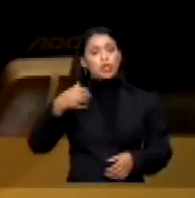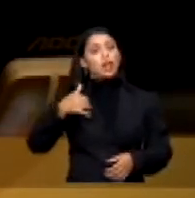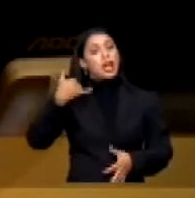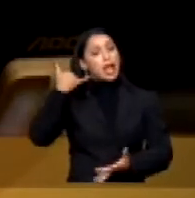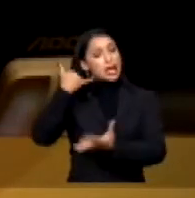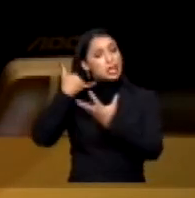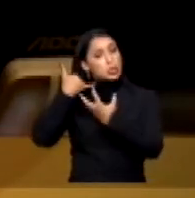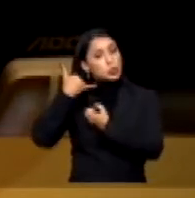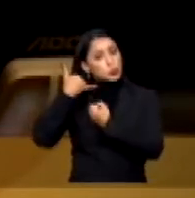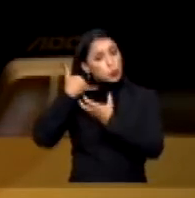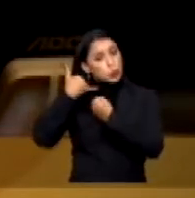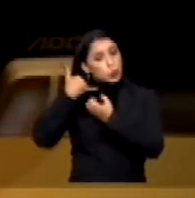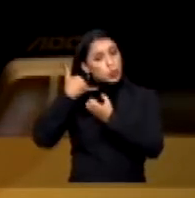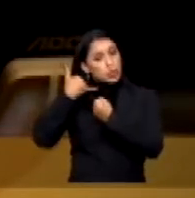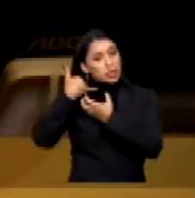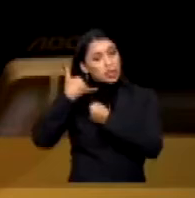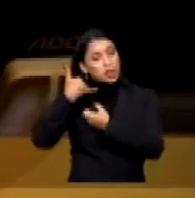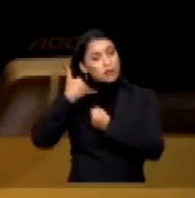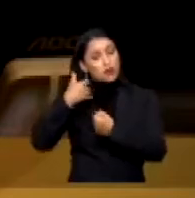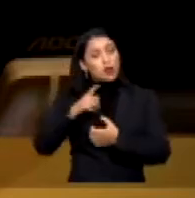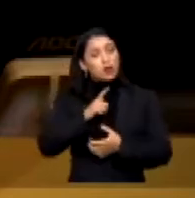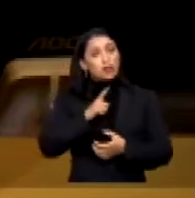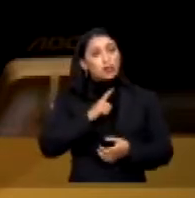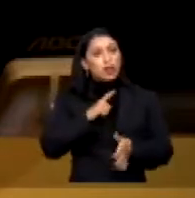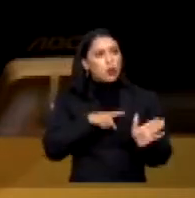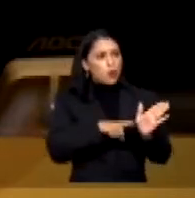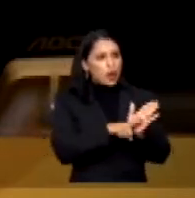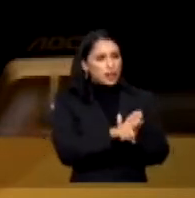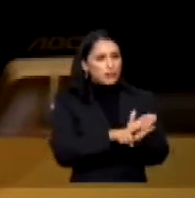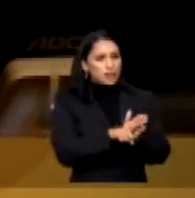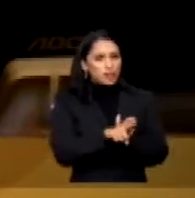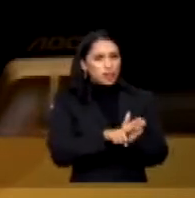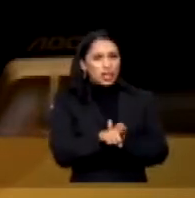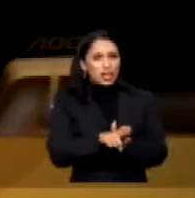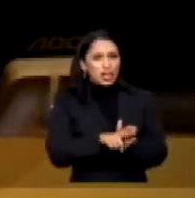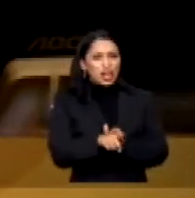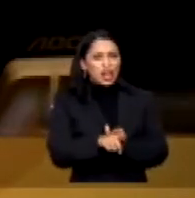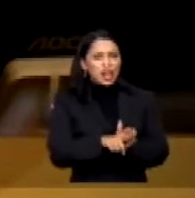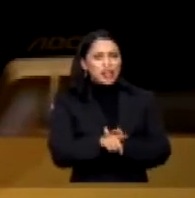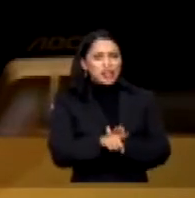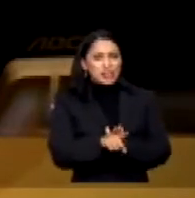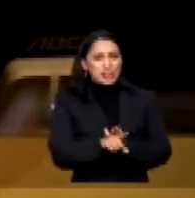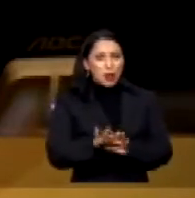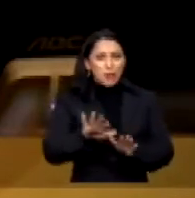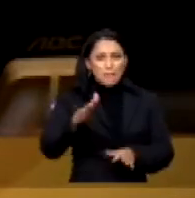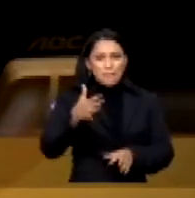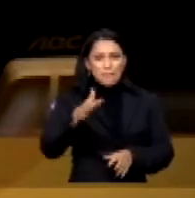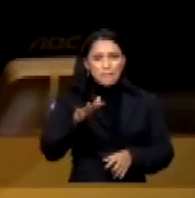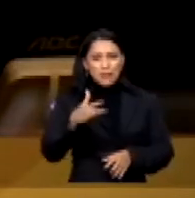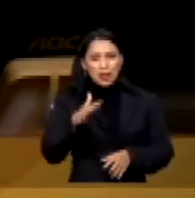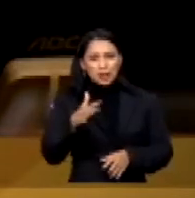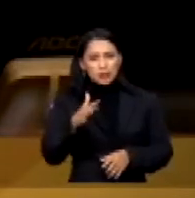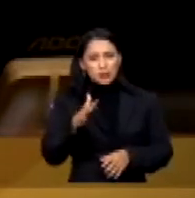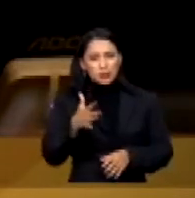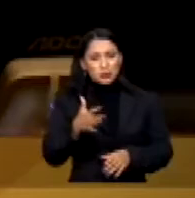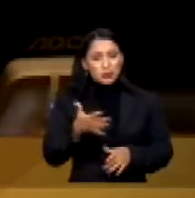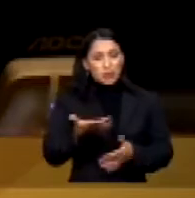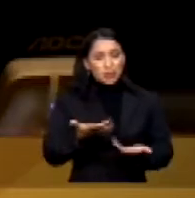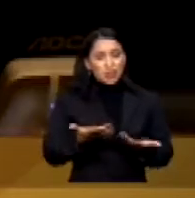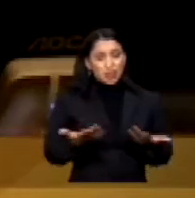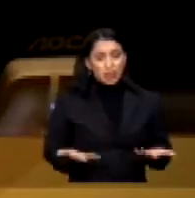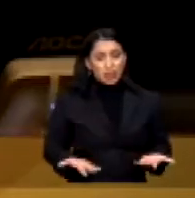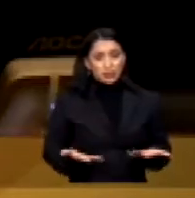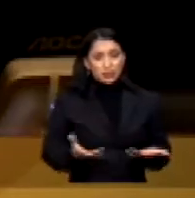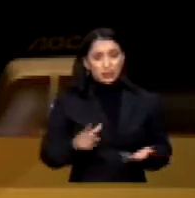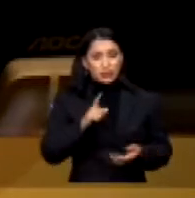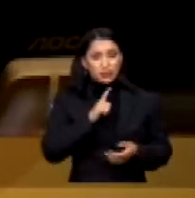telefônica com o processo investigatório venturoso, a Fishing Expedition.